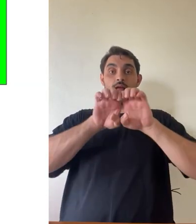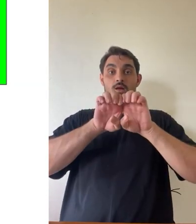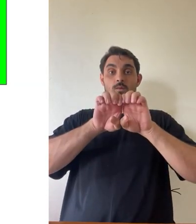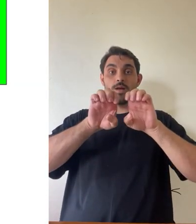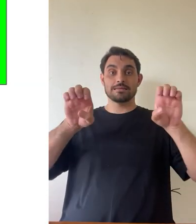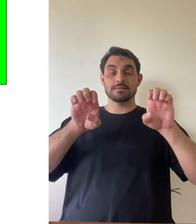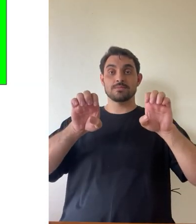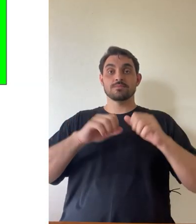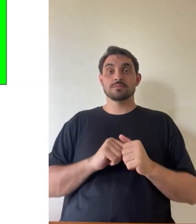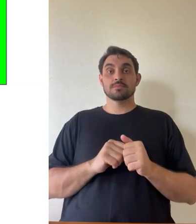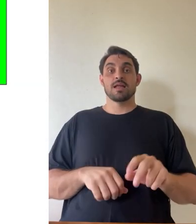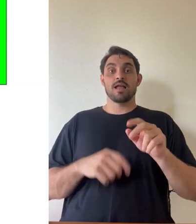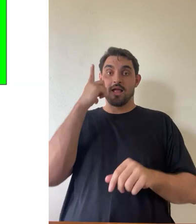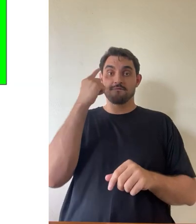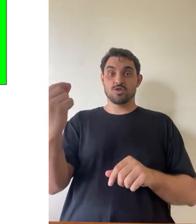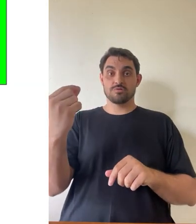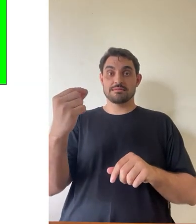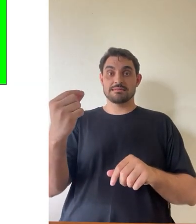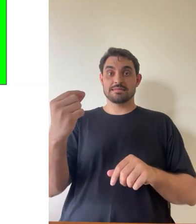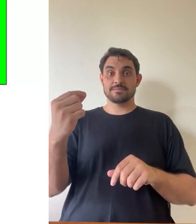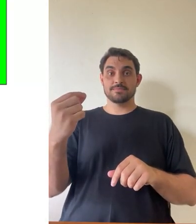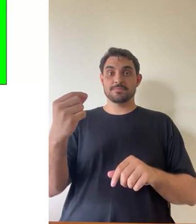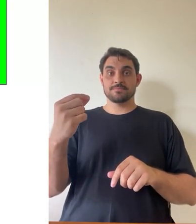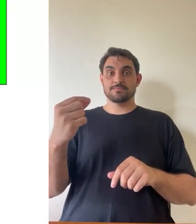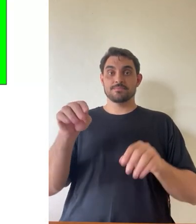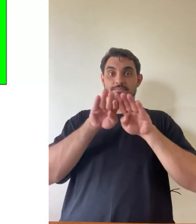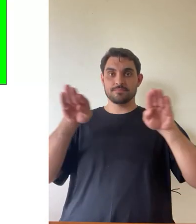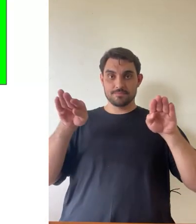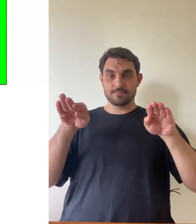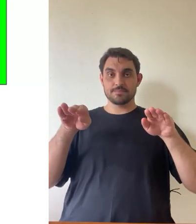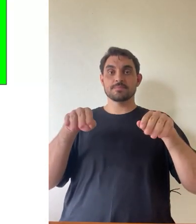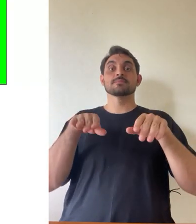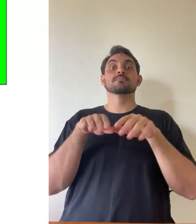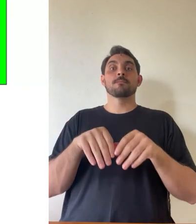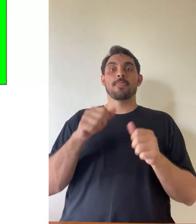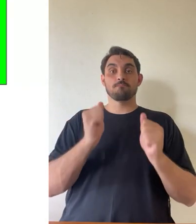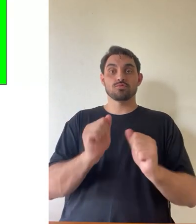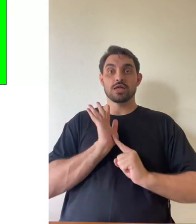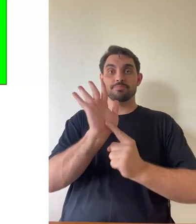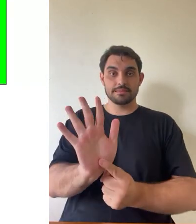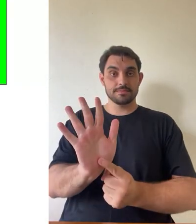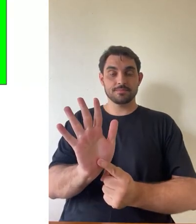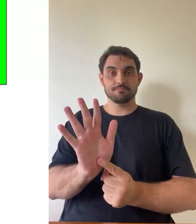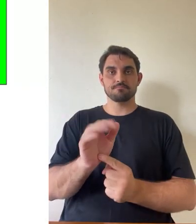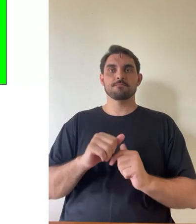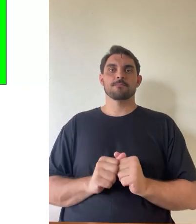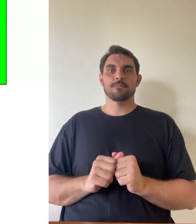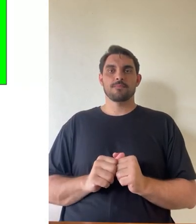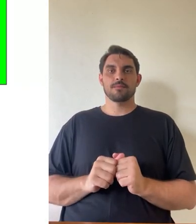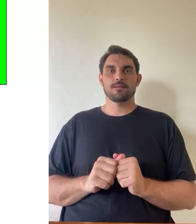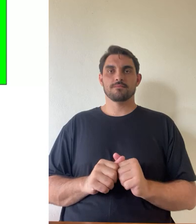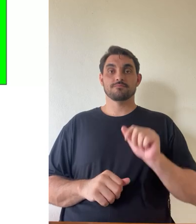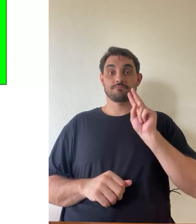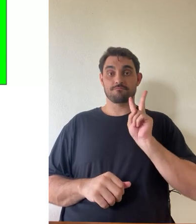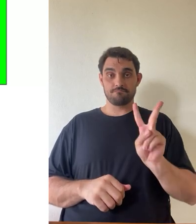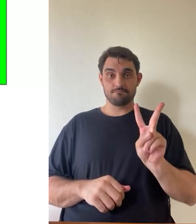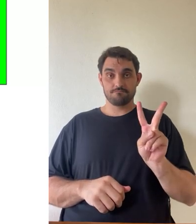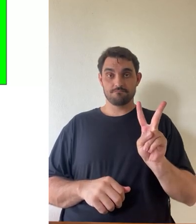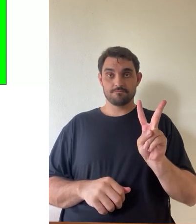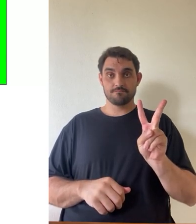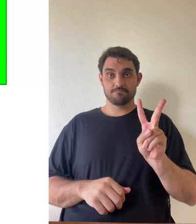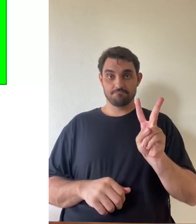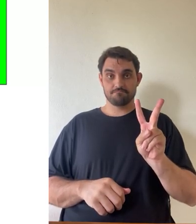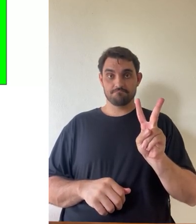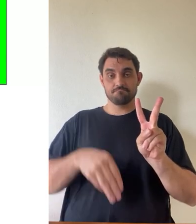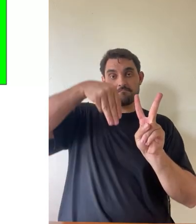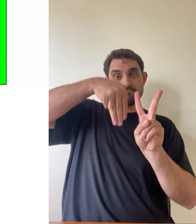da velocidade média, que nós podemos escrever da seguinte forma: velocidade